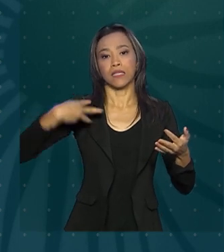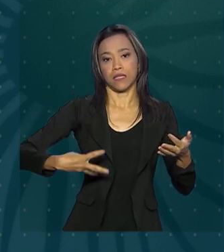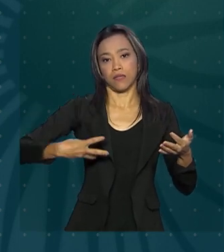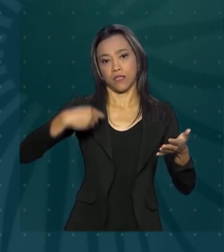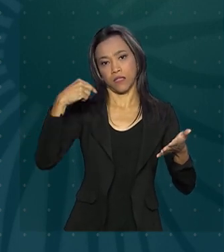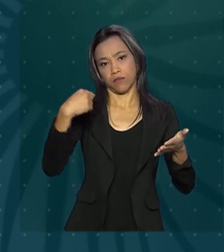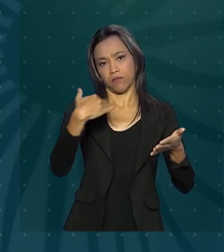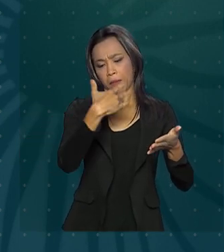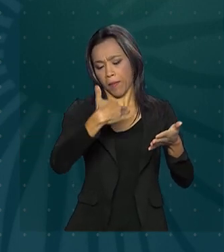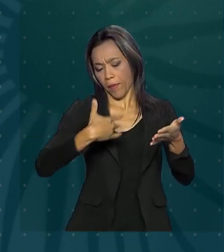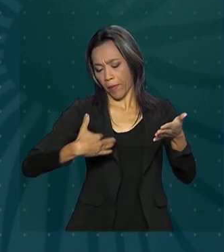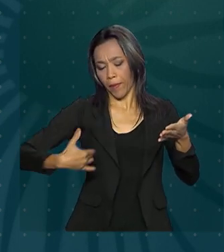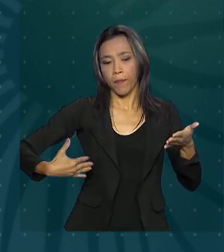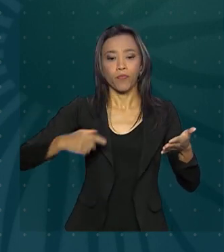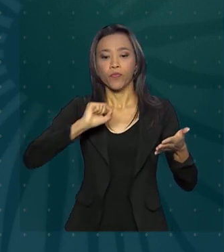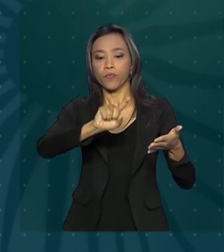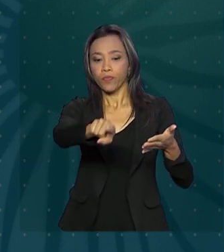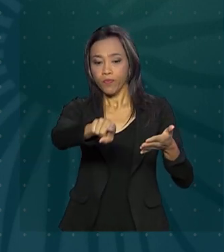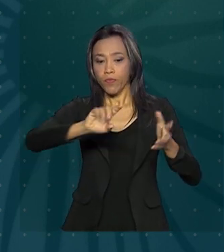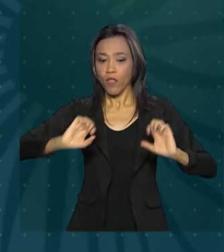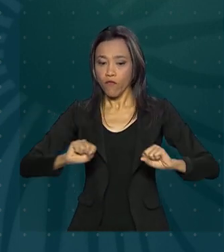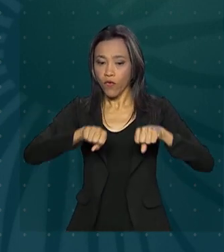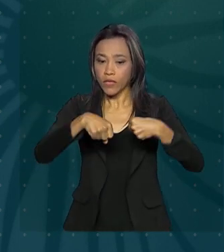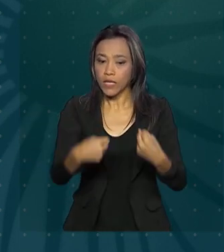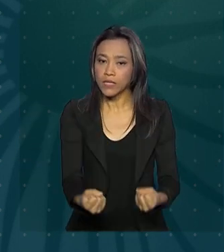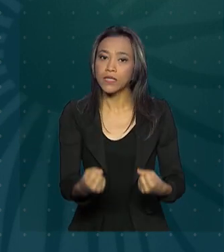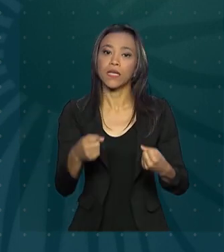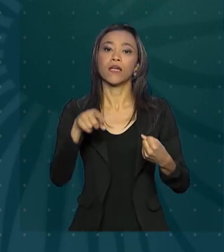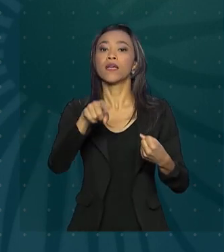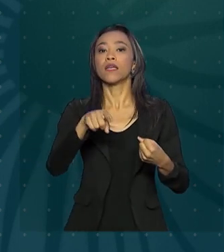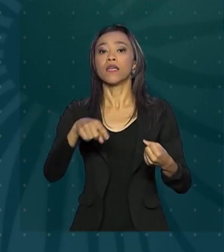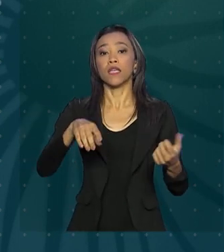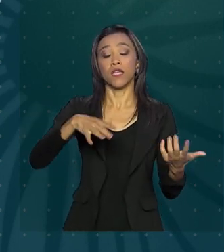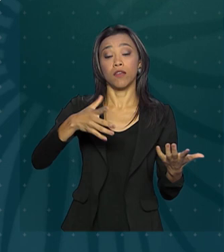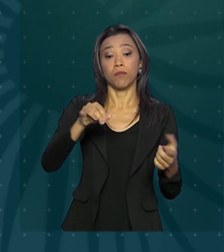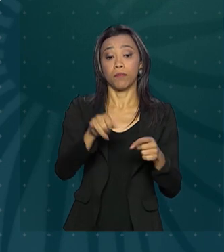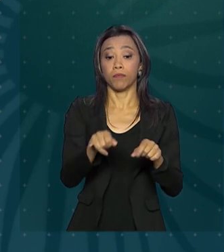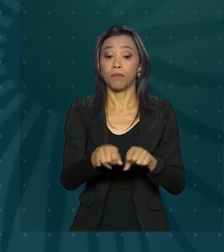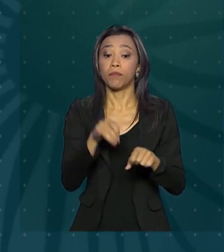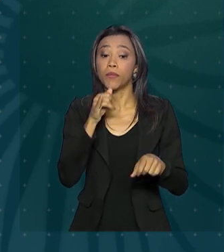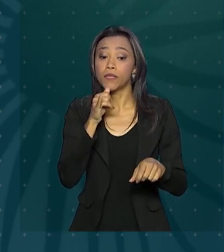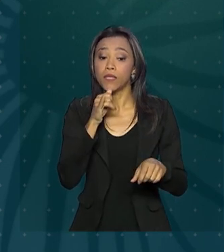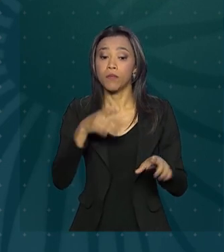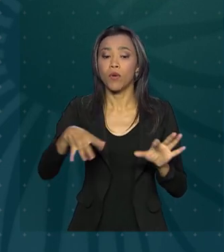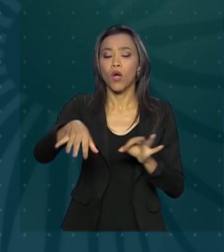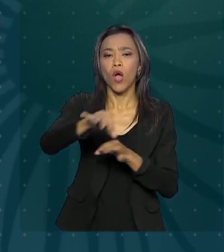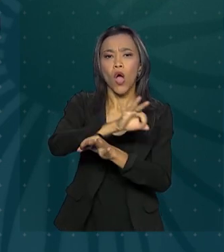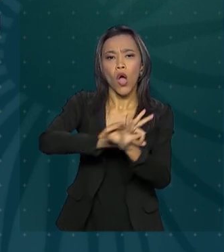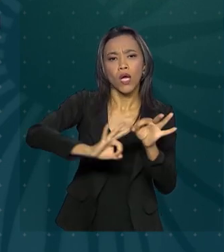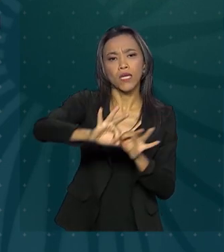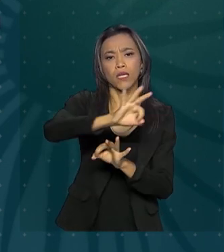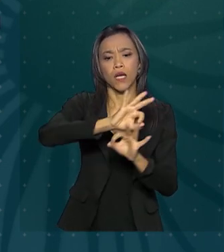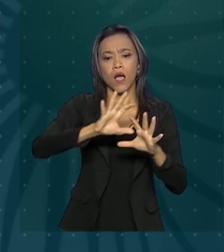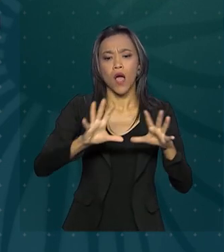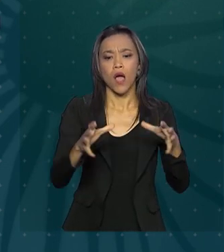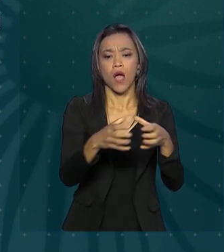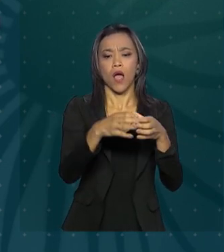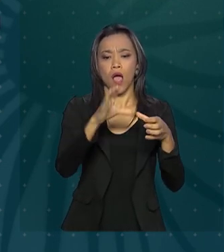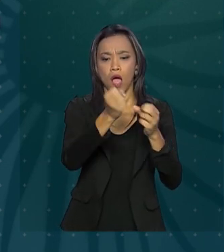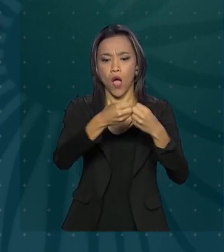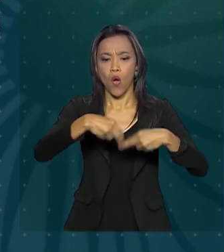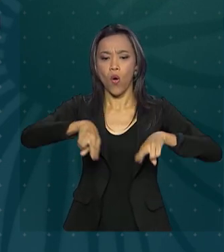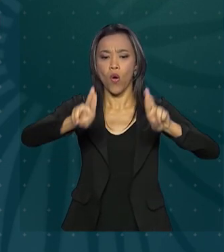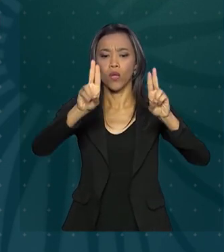eles necessidade de fortalecer e reformar órgãos como a onu e seu conselho de segurança ao